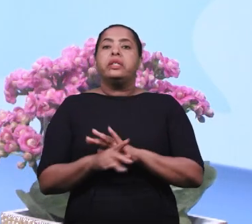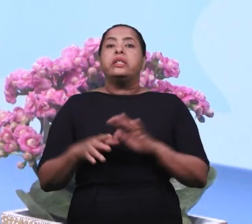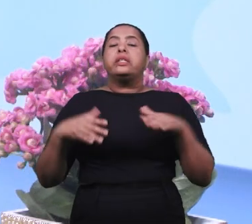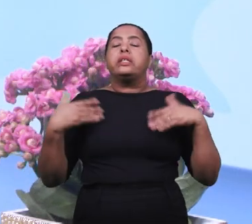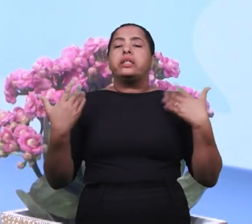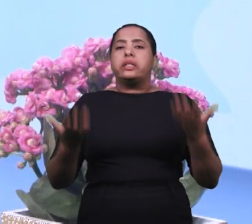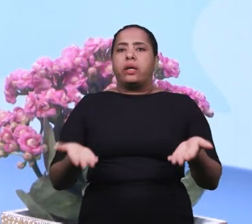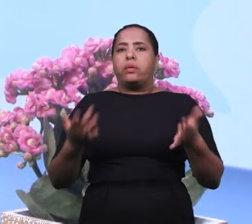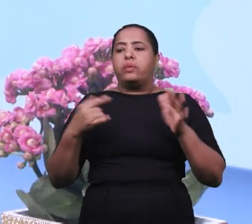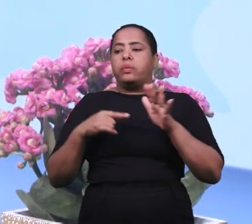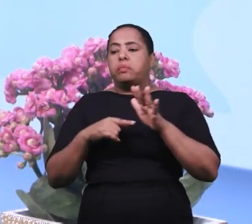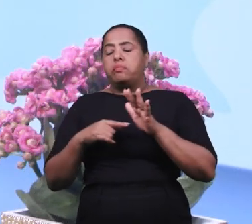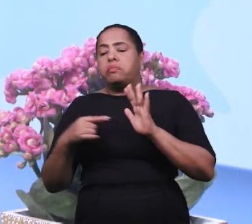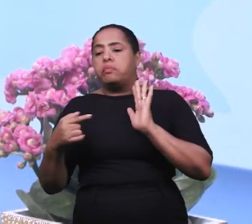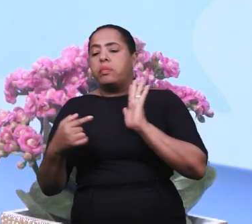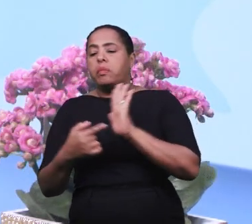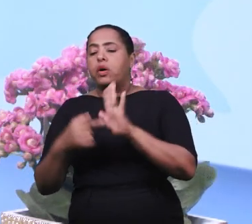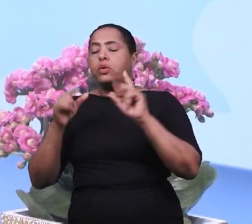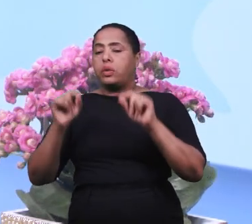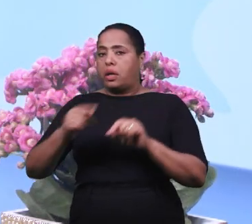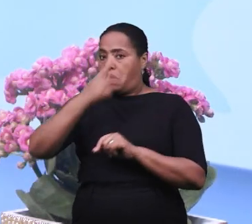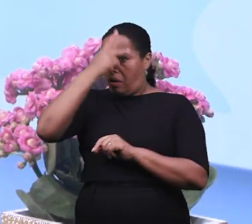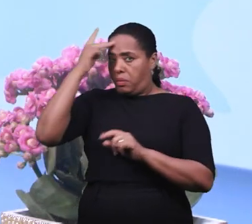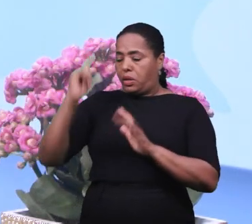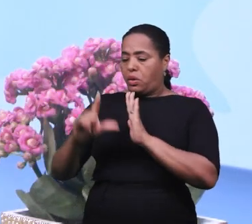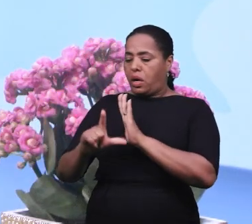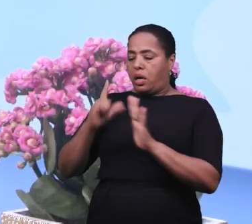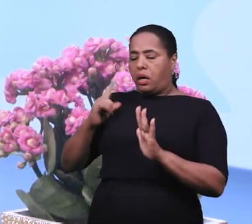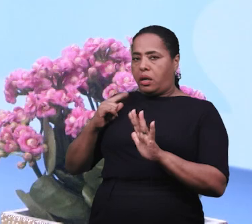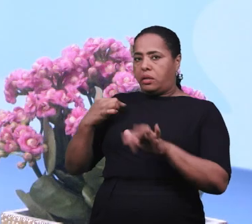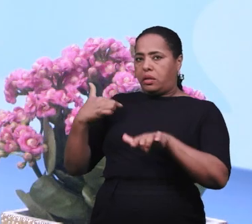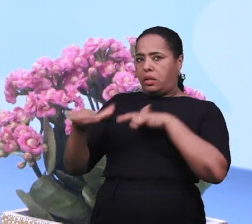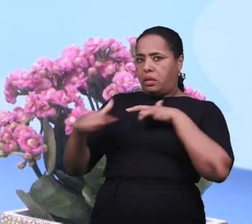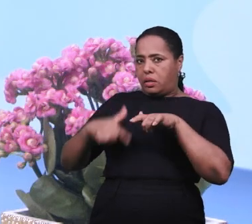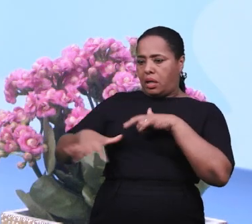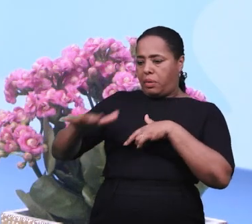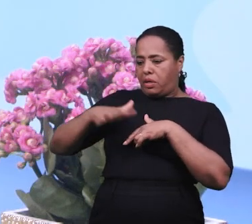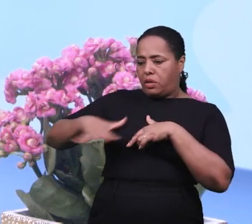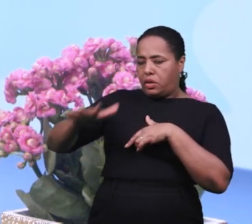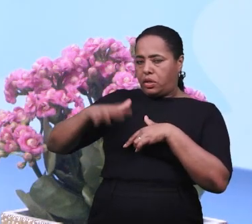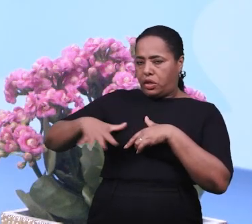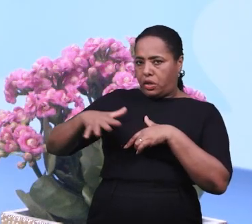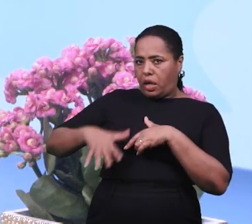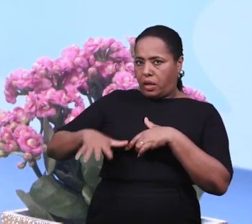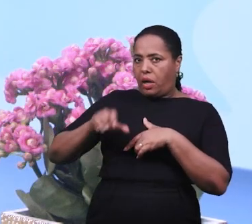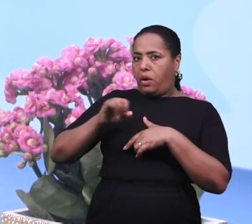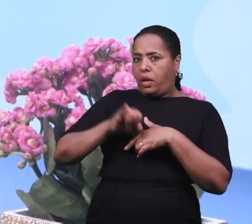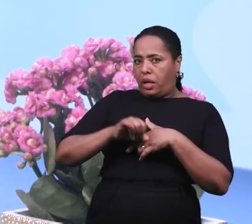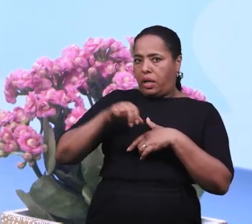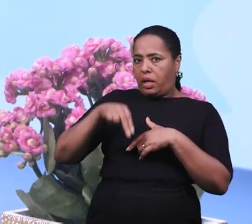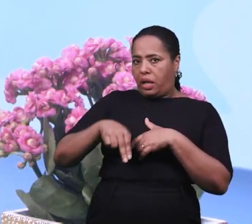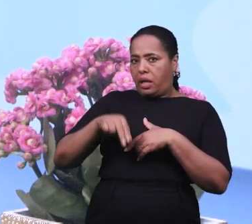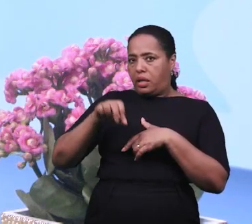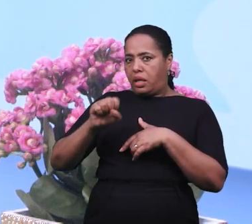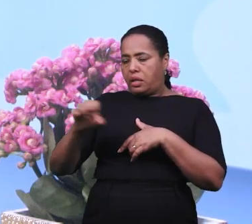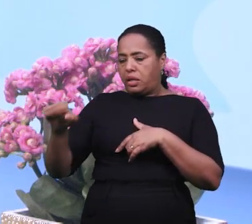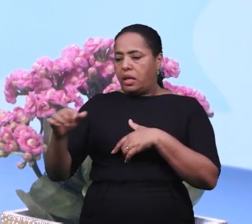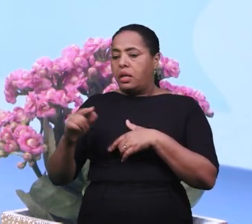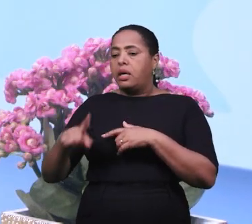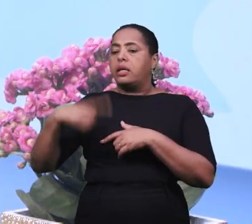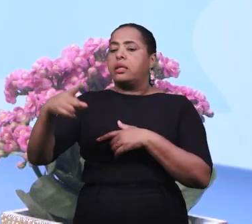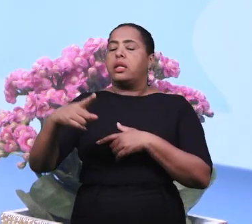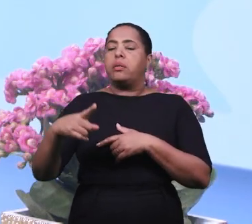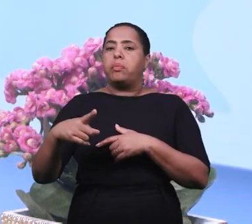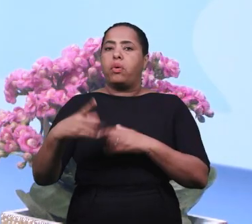está falando de uma pessoa que antes trabalhava no regime geral, contribuía para o INSS e depois passou no concurso